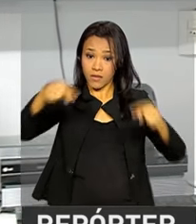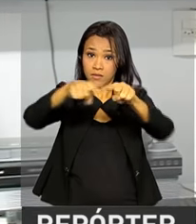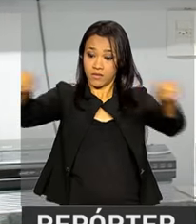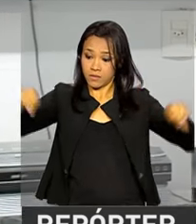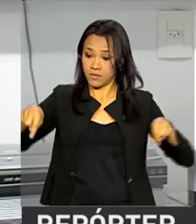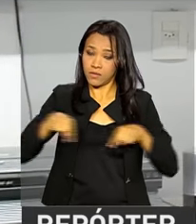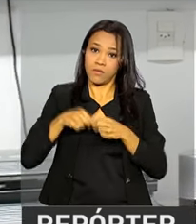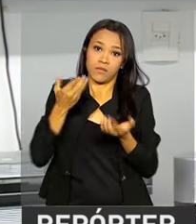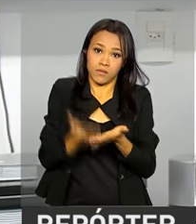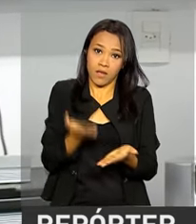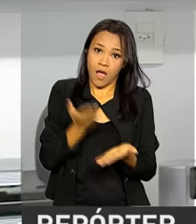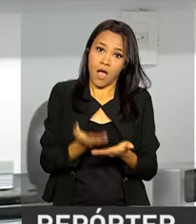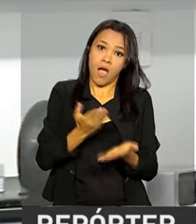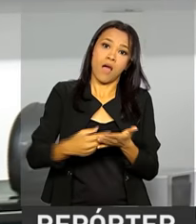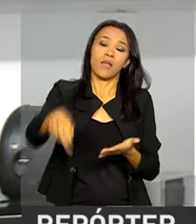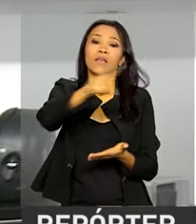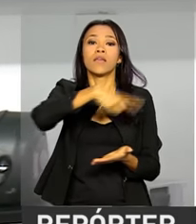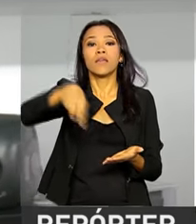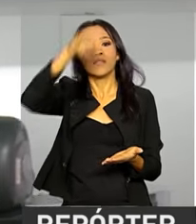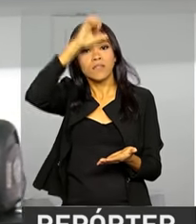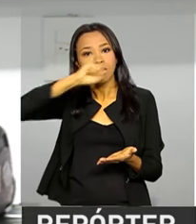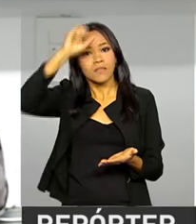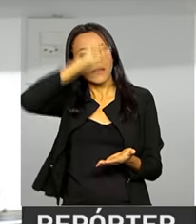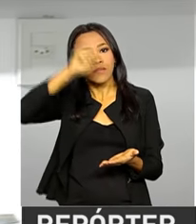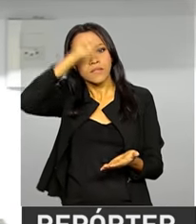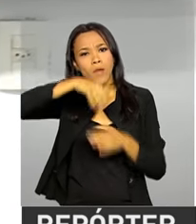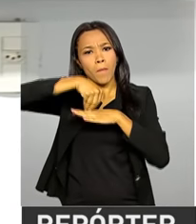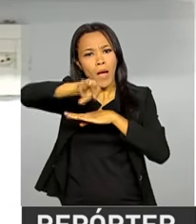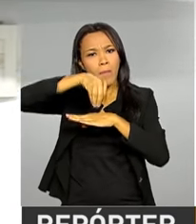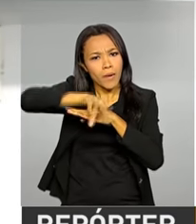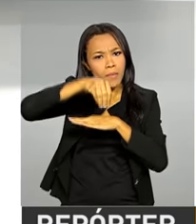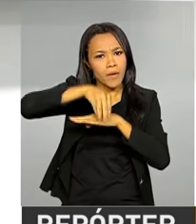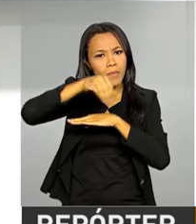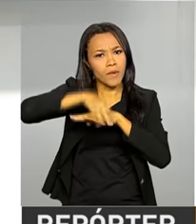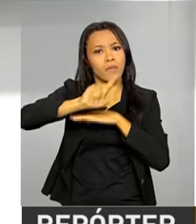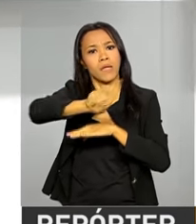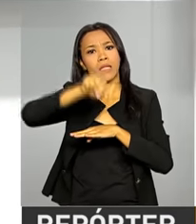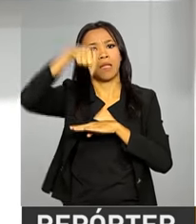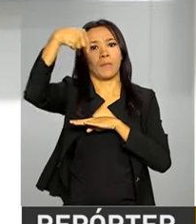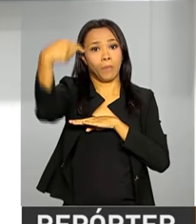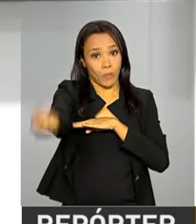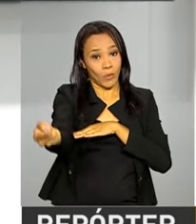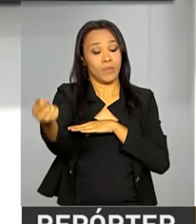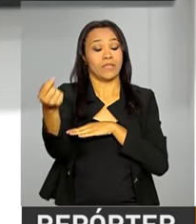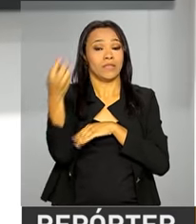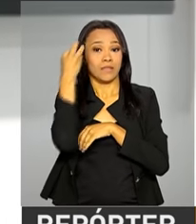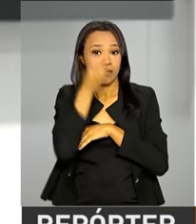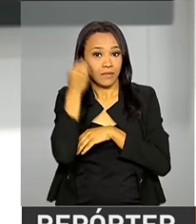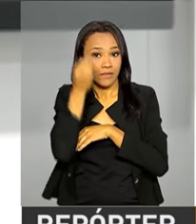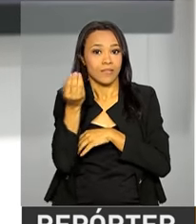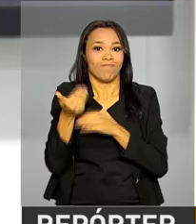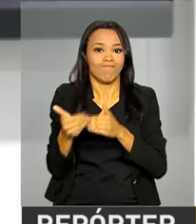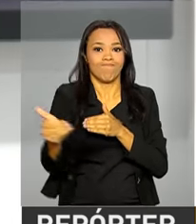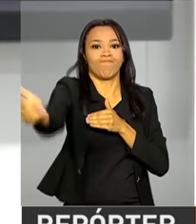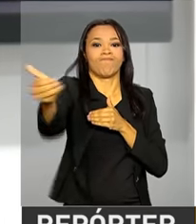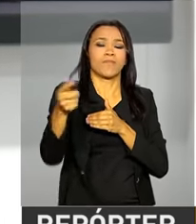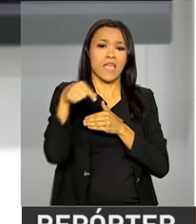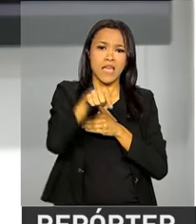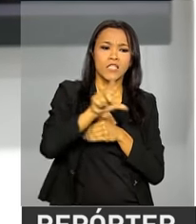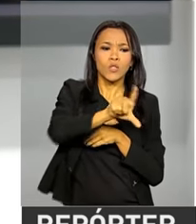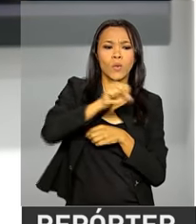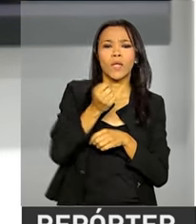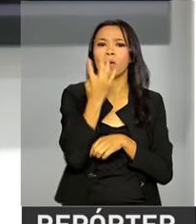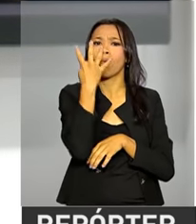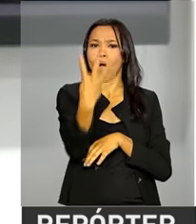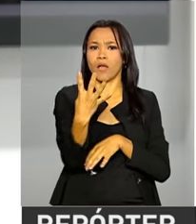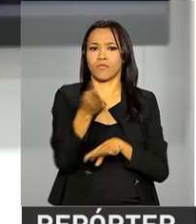jovens do programa aprendiz na medida recebem toda a base teórica para colocar em prática o aprendizado aqui eles vão poder escolher entre